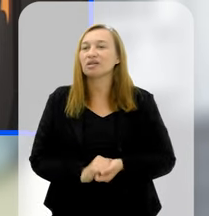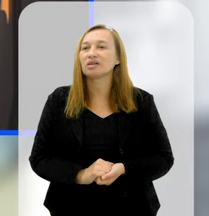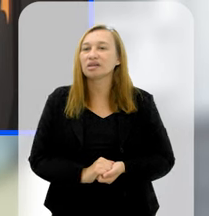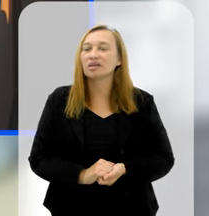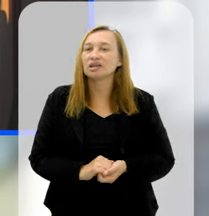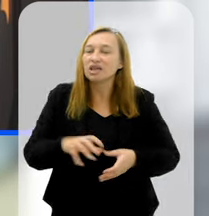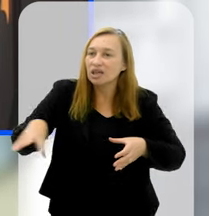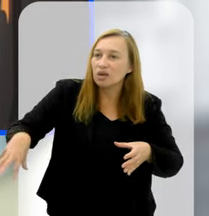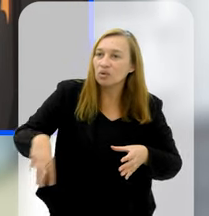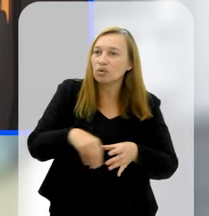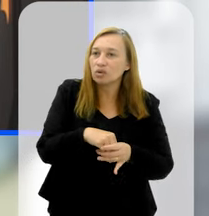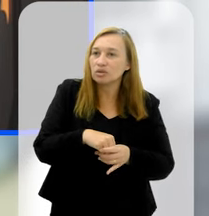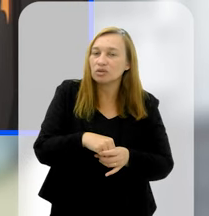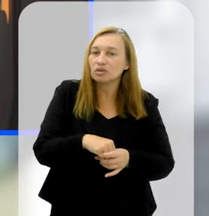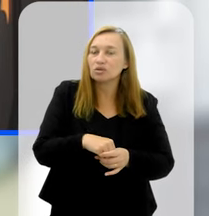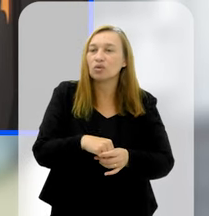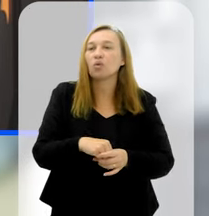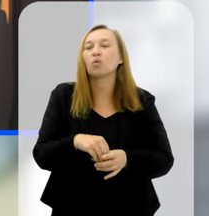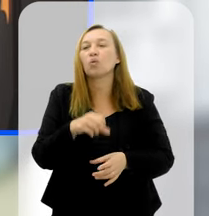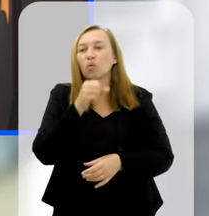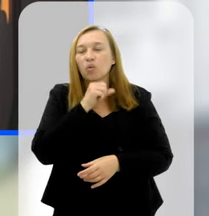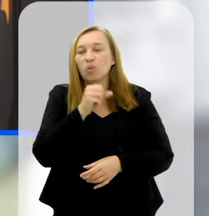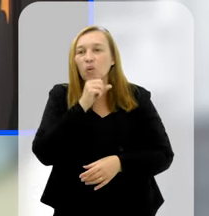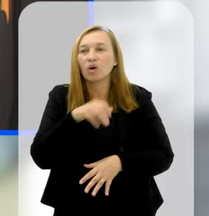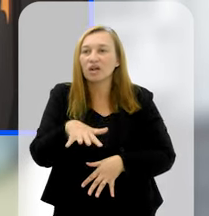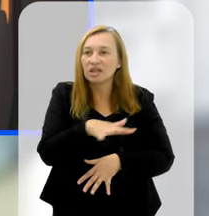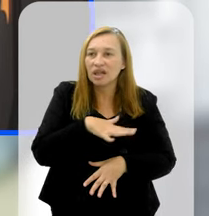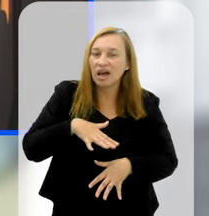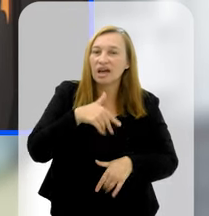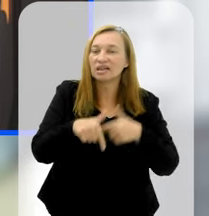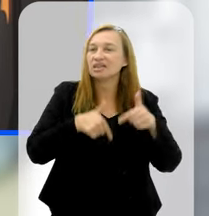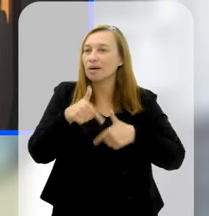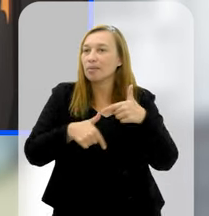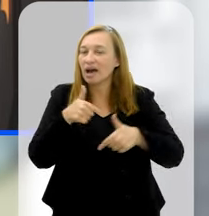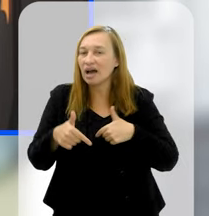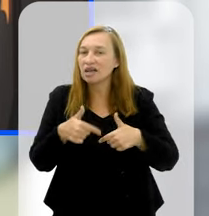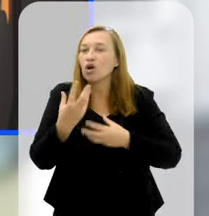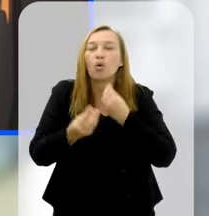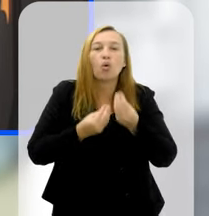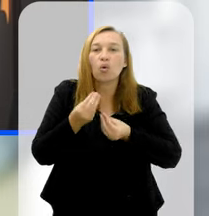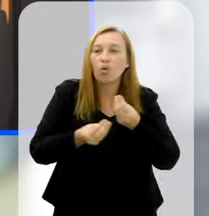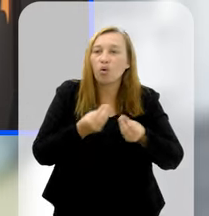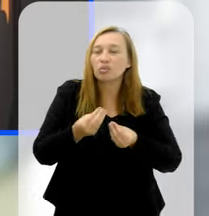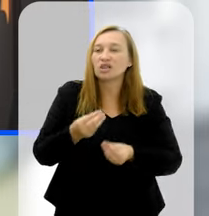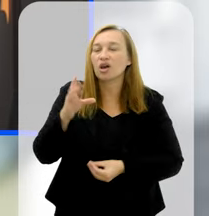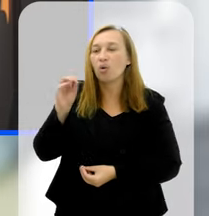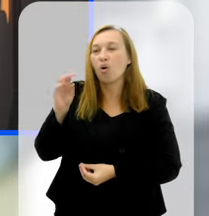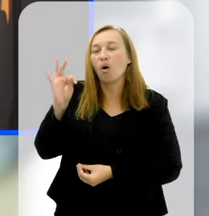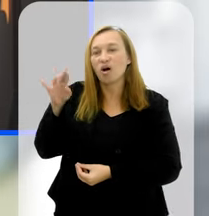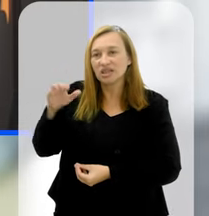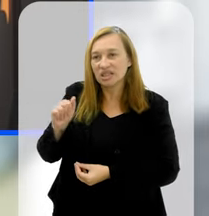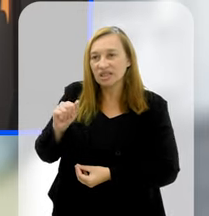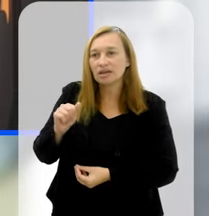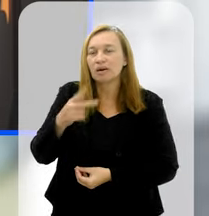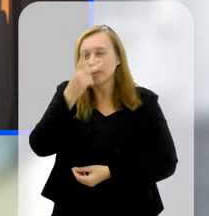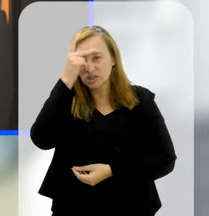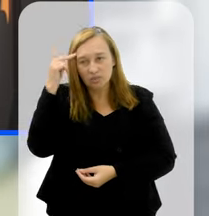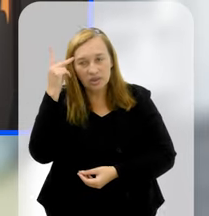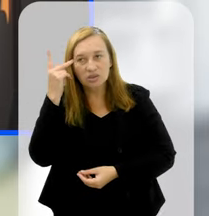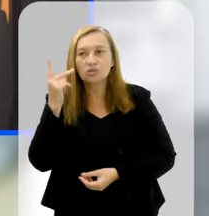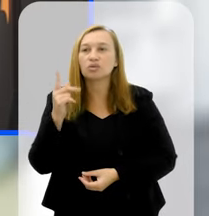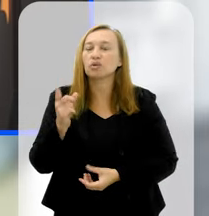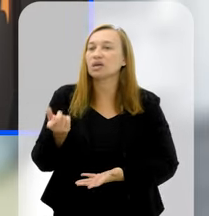públicas para incluir os Muito. idosos no mercado de trabalho, enfim, como tem cotas para, né,